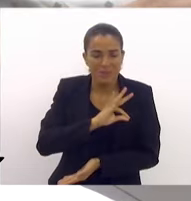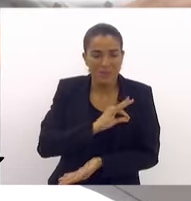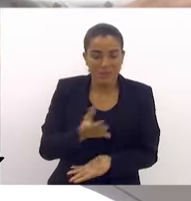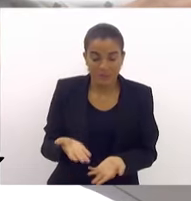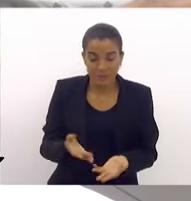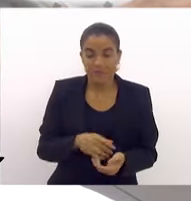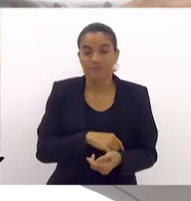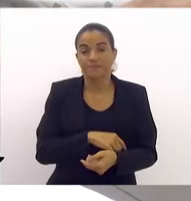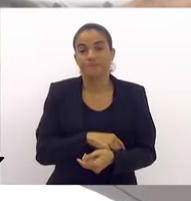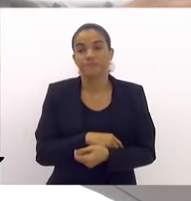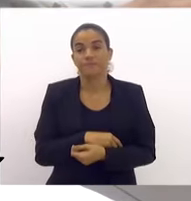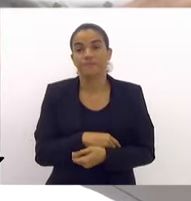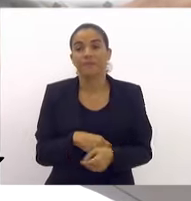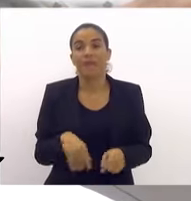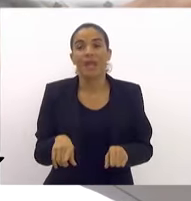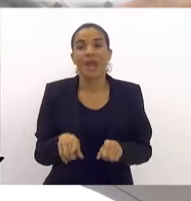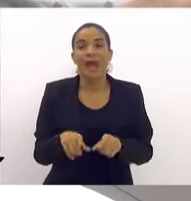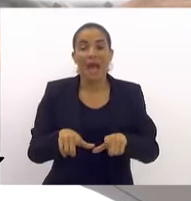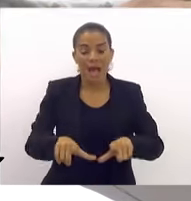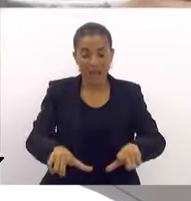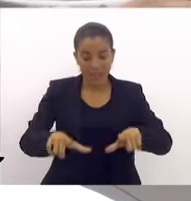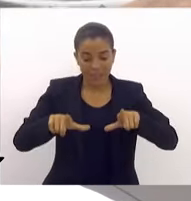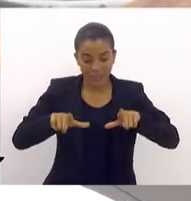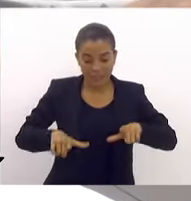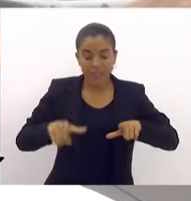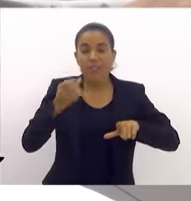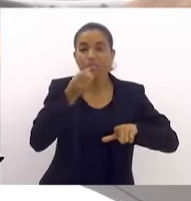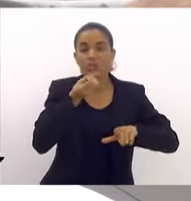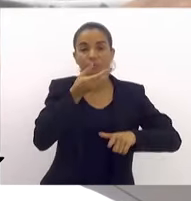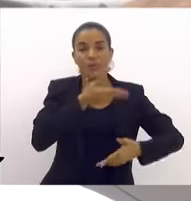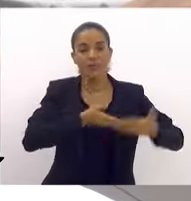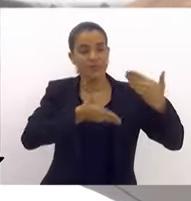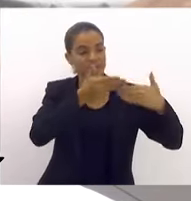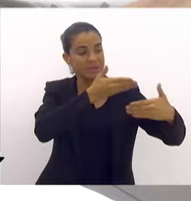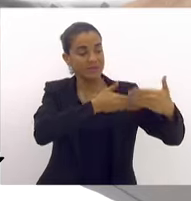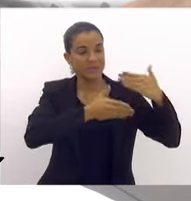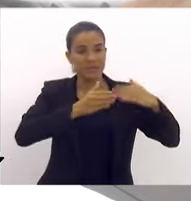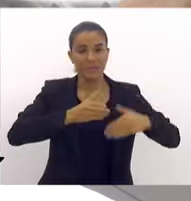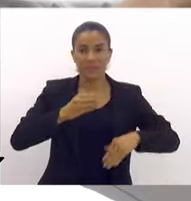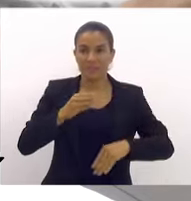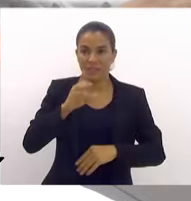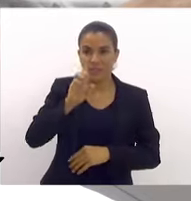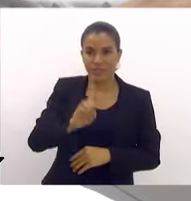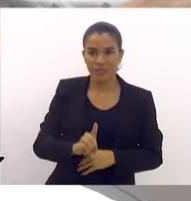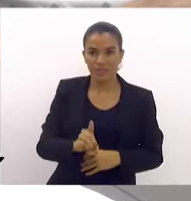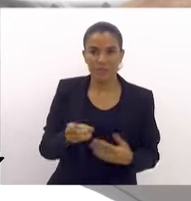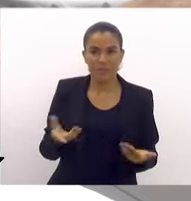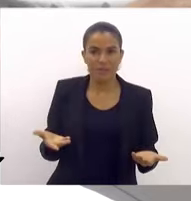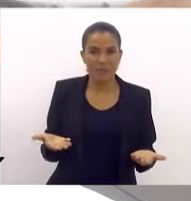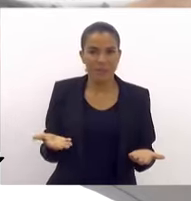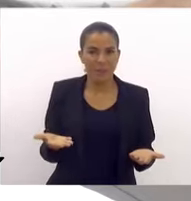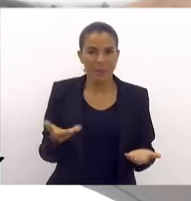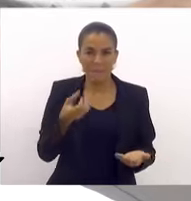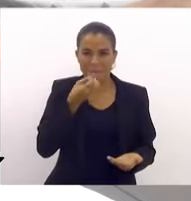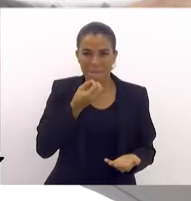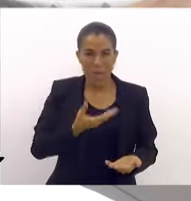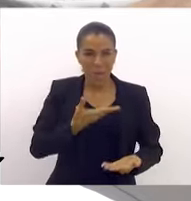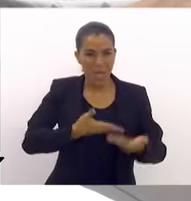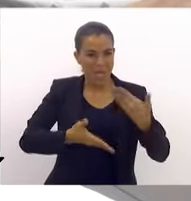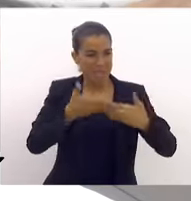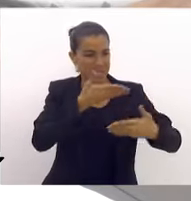seguinte, atestado de bons antecedentes dos membros da diretoria. Bons antecedentes, isso